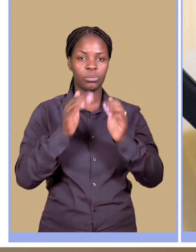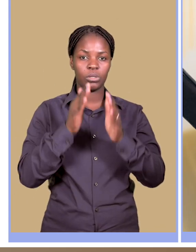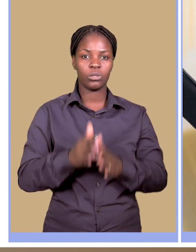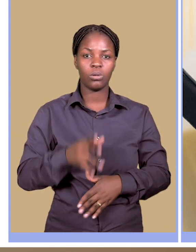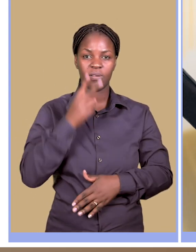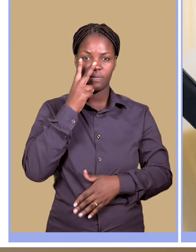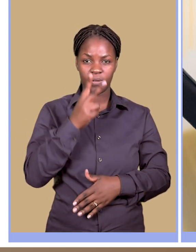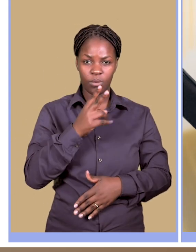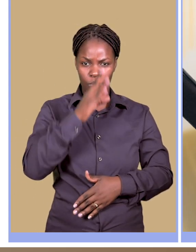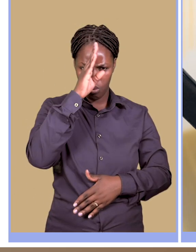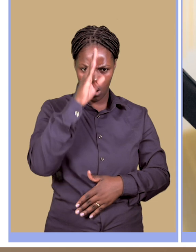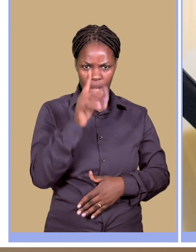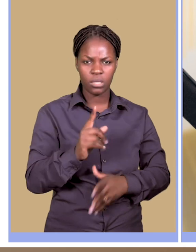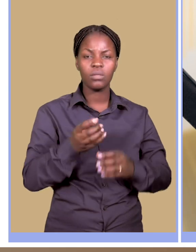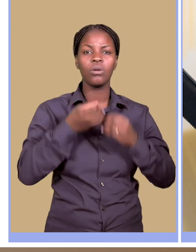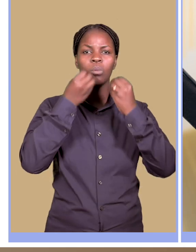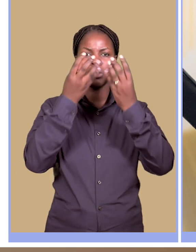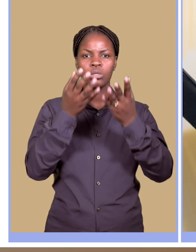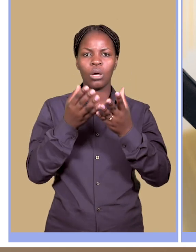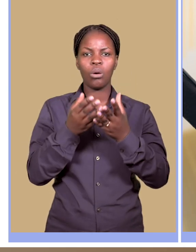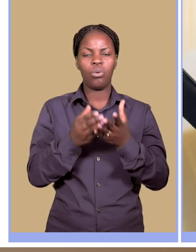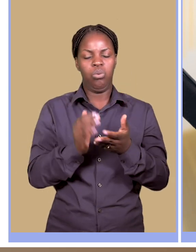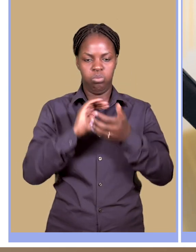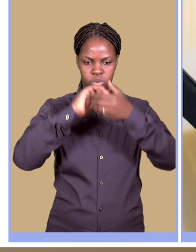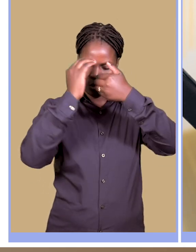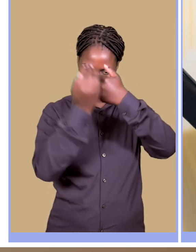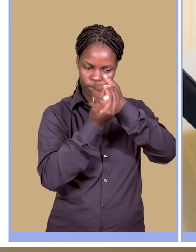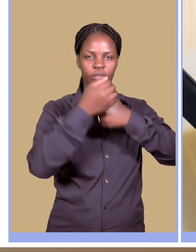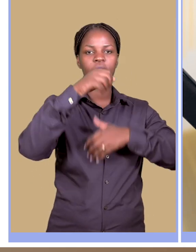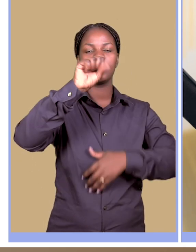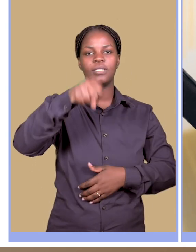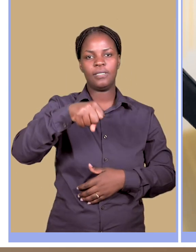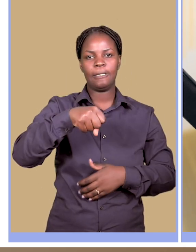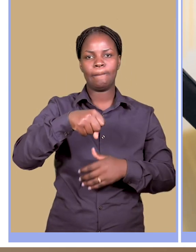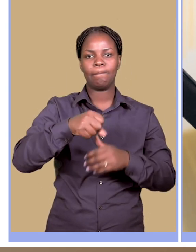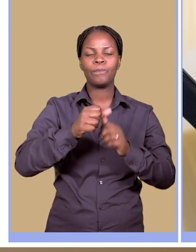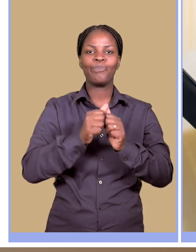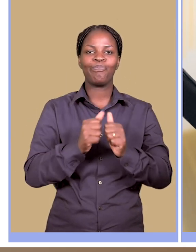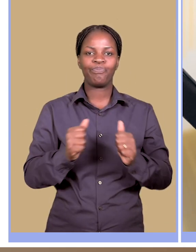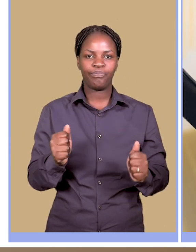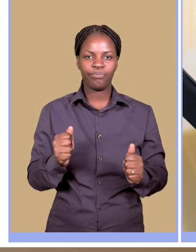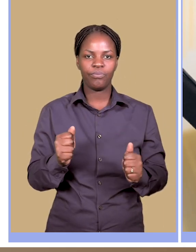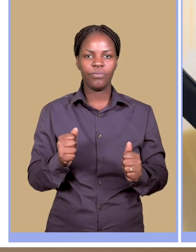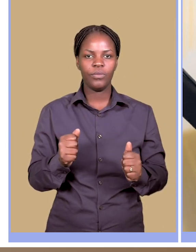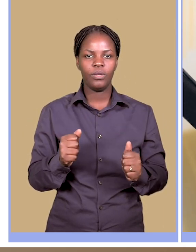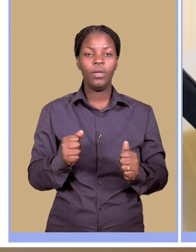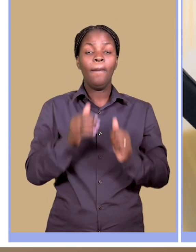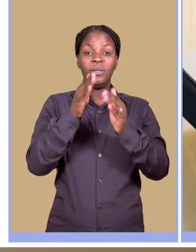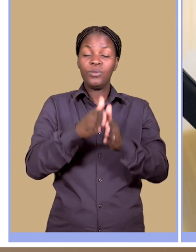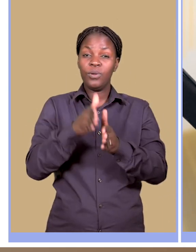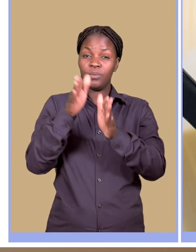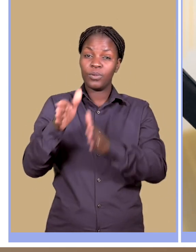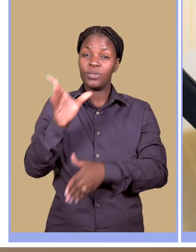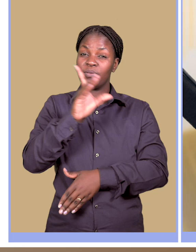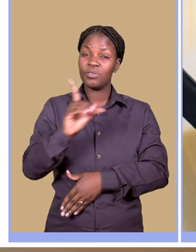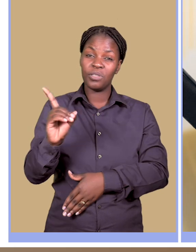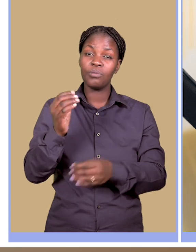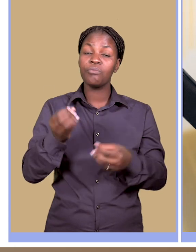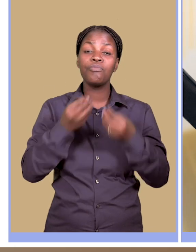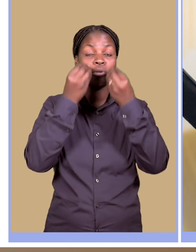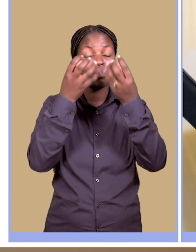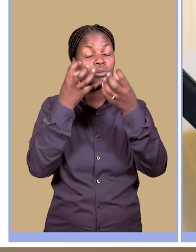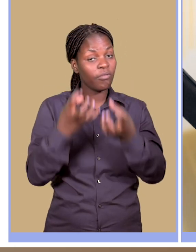é? Conseguiu escapar, mas vamos dizer, e a pessoa com deficiência que ia tratar esta informação como séria, que não teve acesso, como é que fica? Então, aí